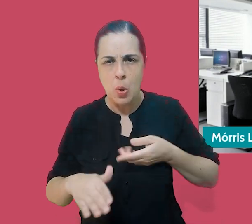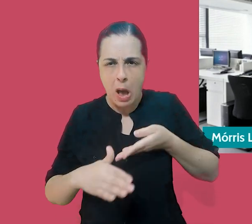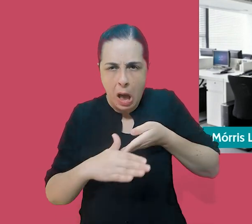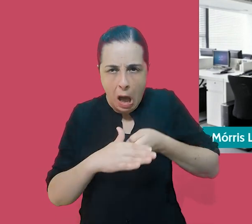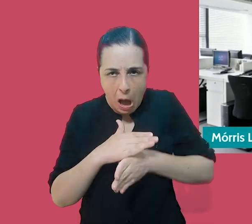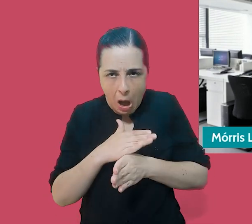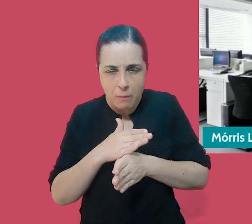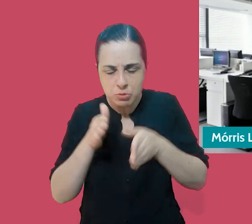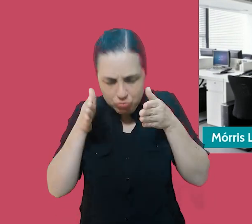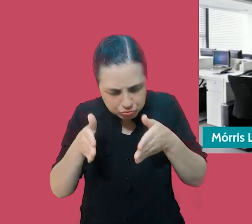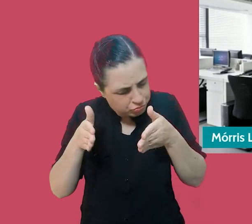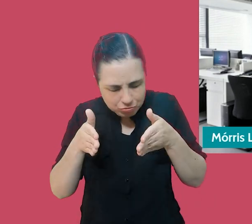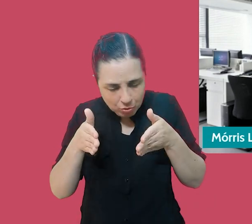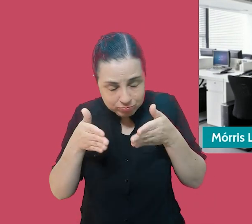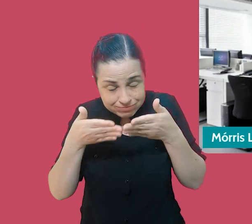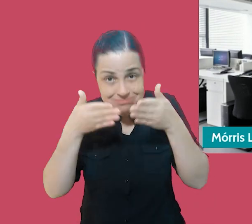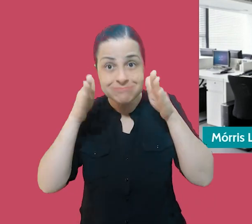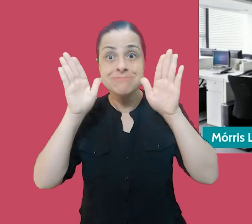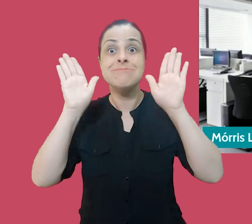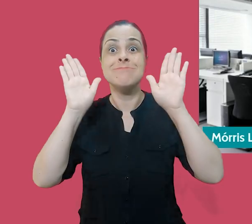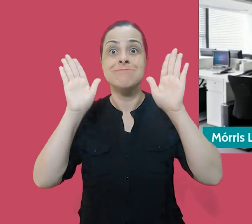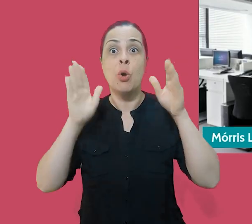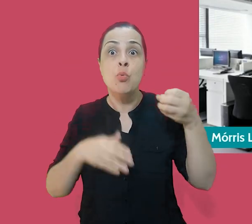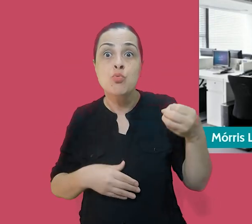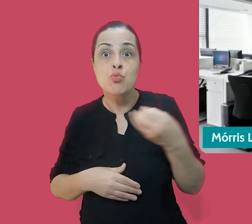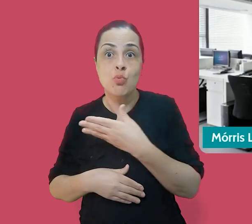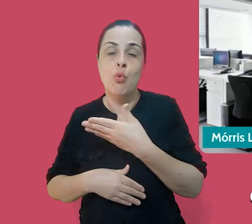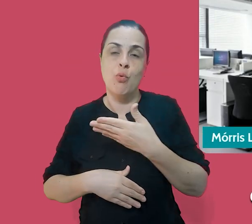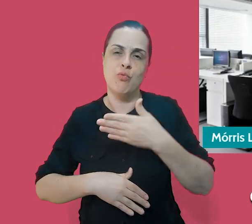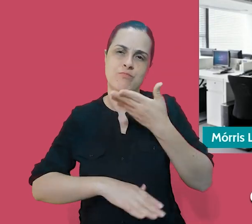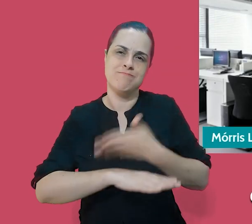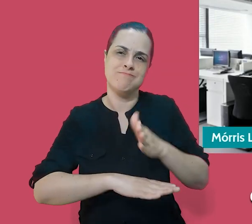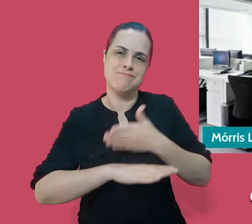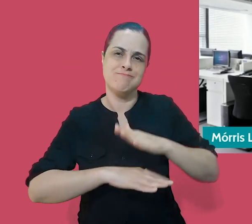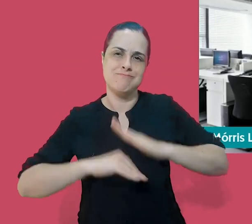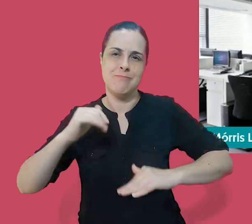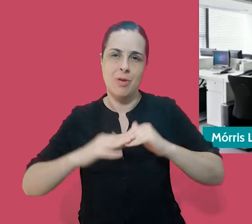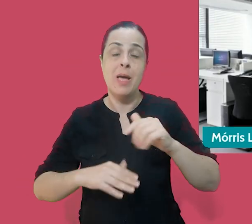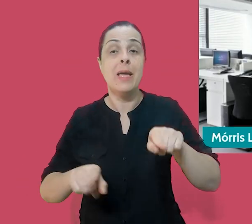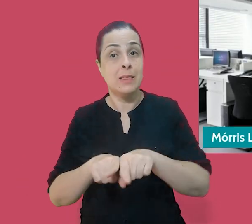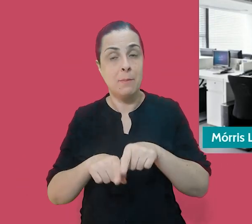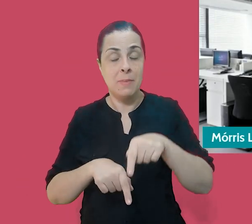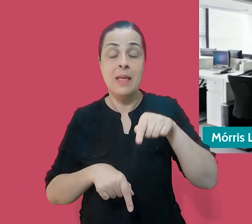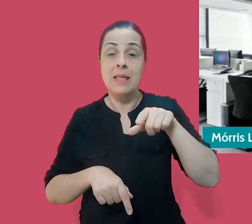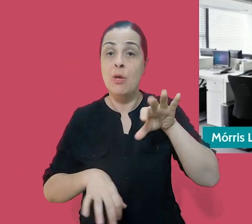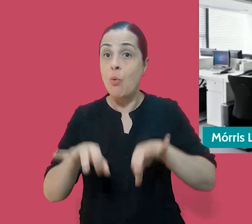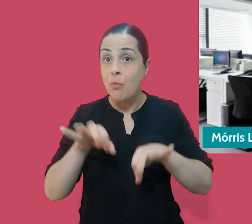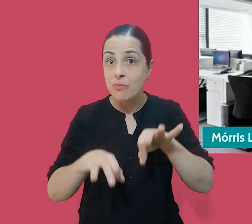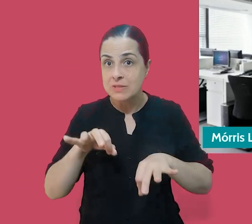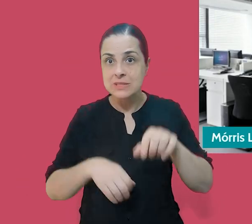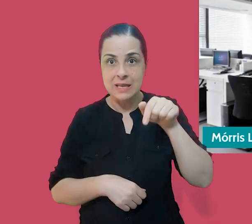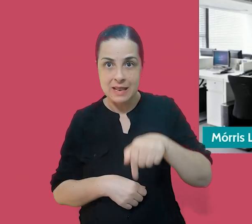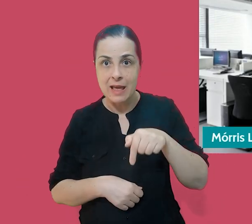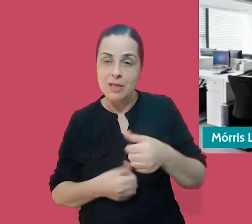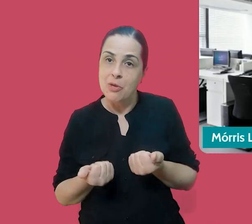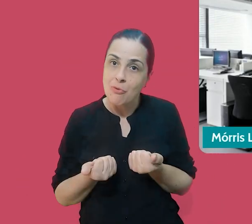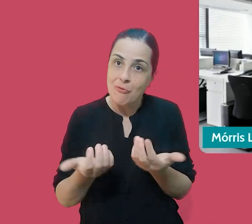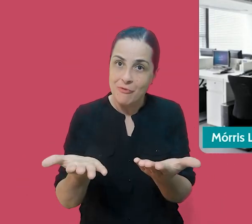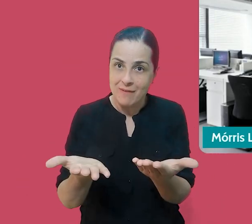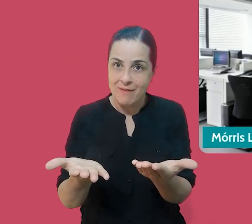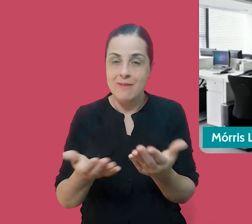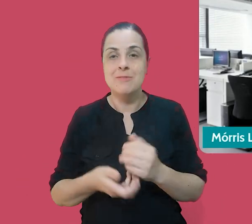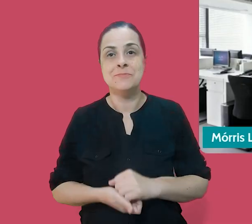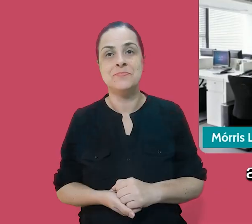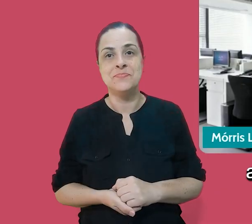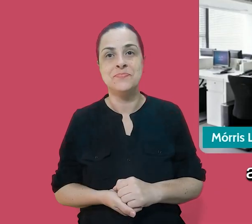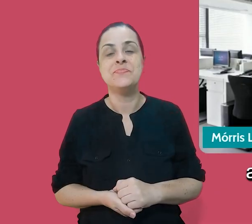fazia. E a gente tem feito oficinas de inteligência artificial na Mature, o pessoal se interessa, e a gente fala muito, primeiro, né,